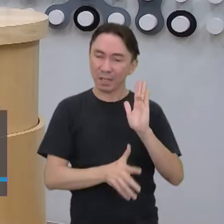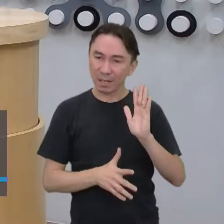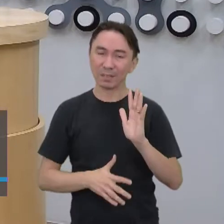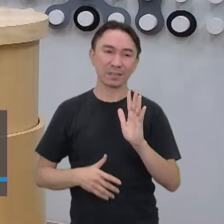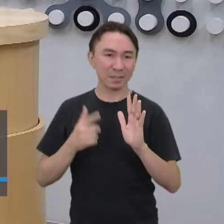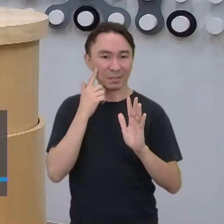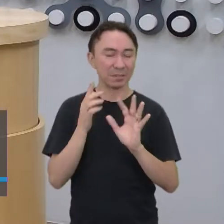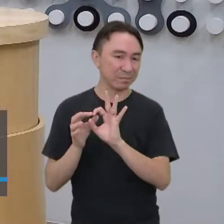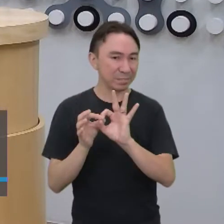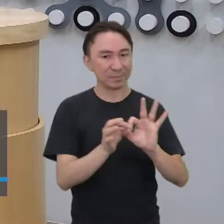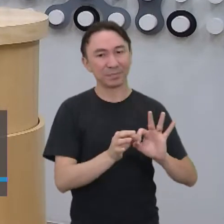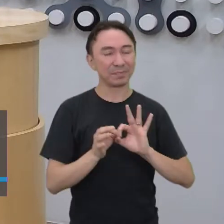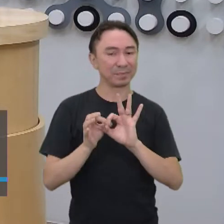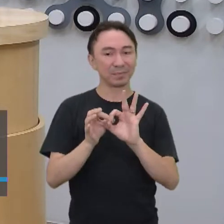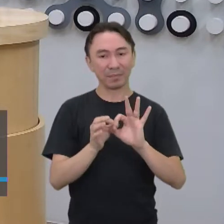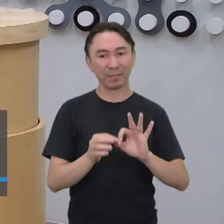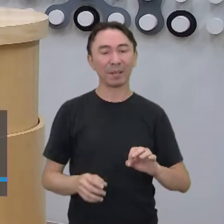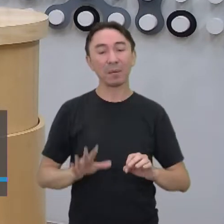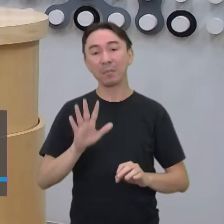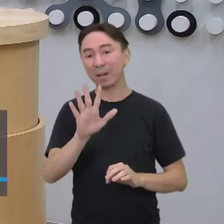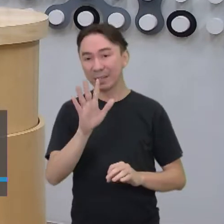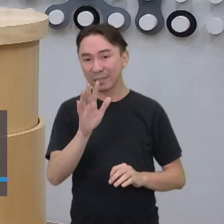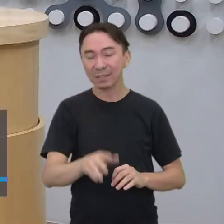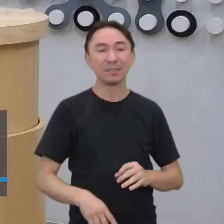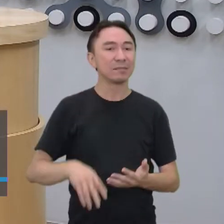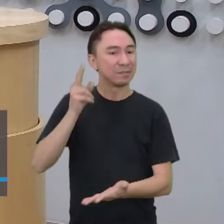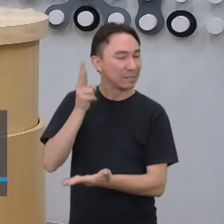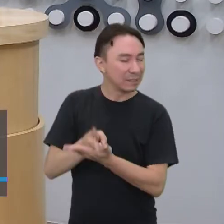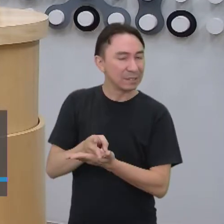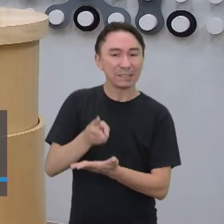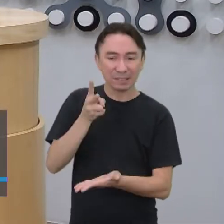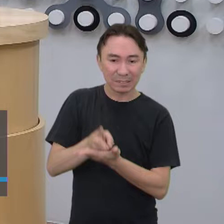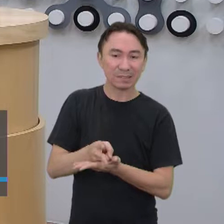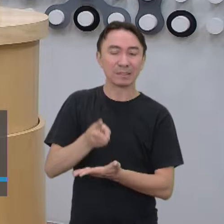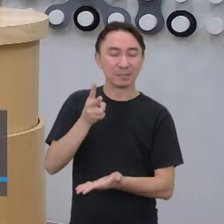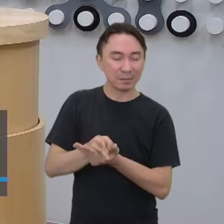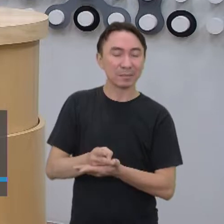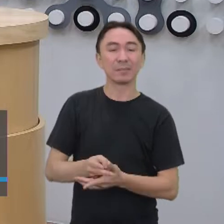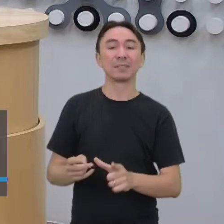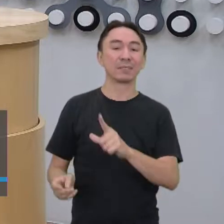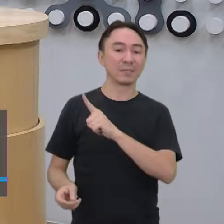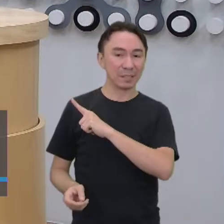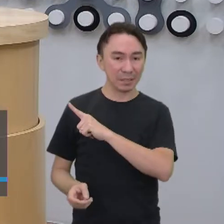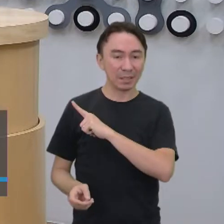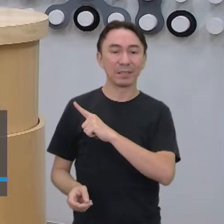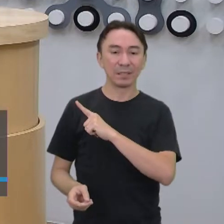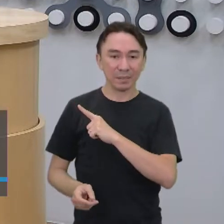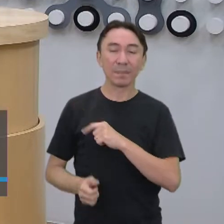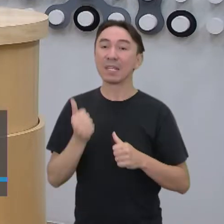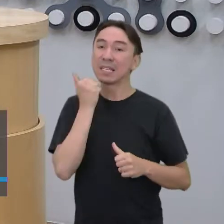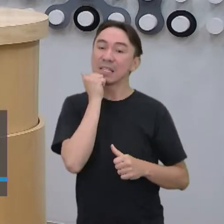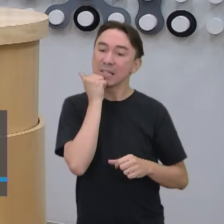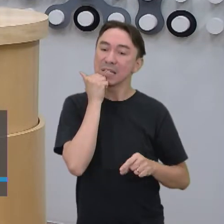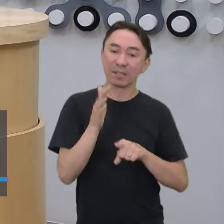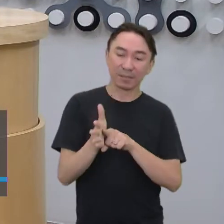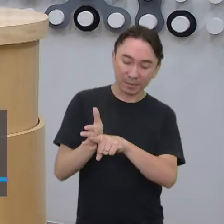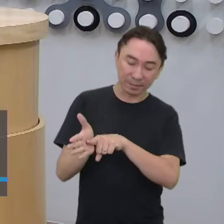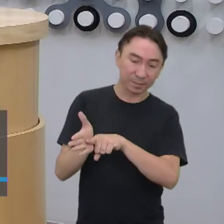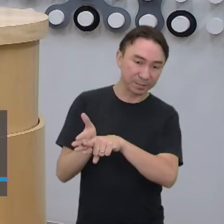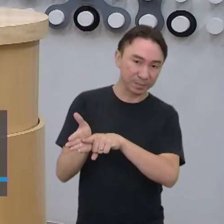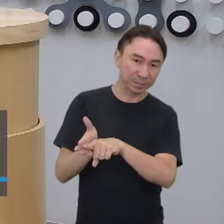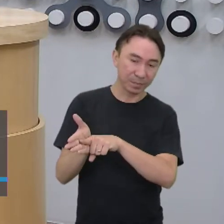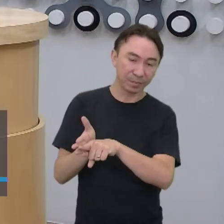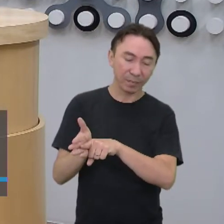tempo inteiro o meu foi de investigação científica. Ah, investigação científica. Ele não nos abandonou. E aí o processo